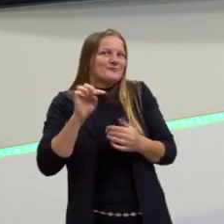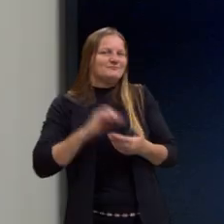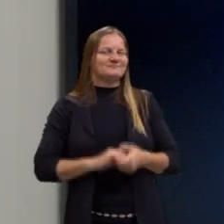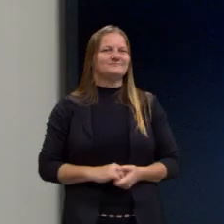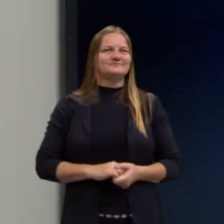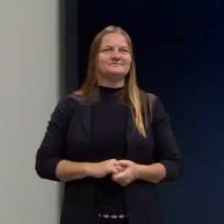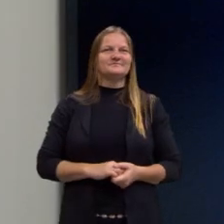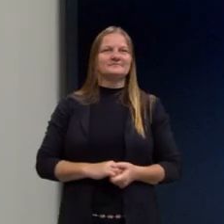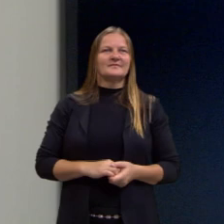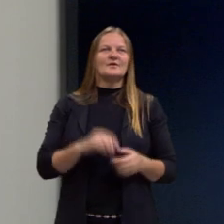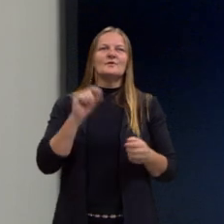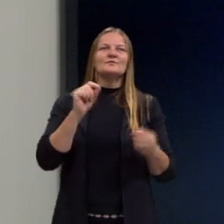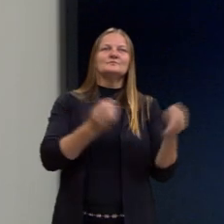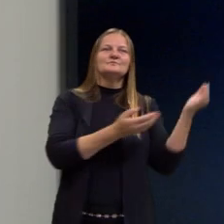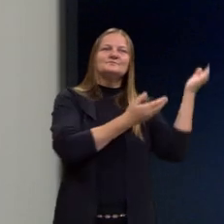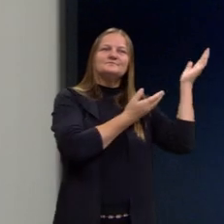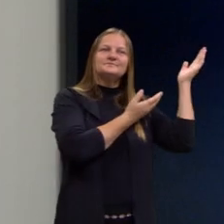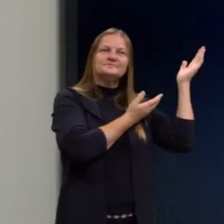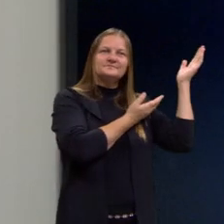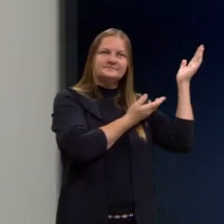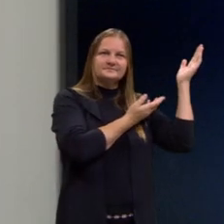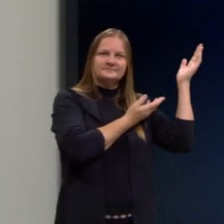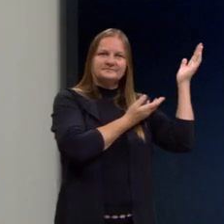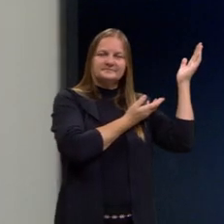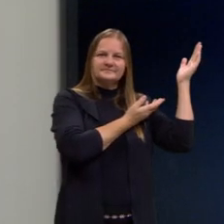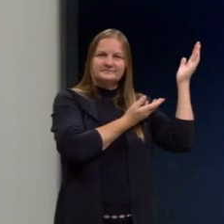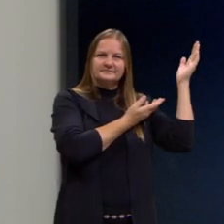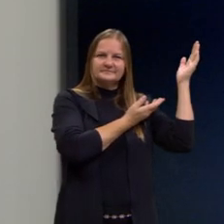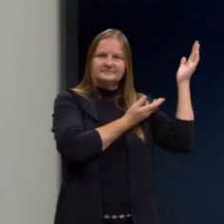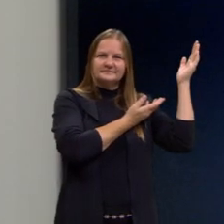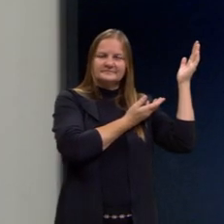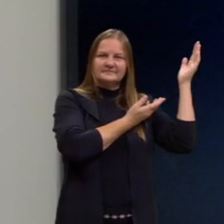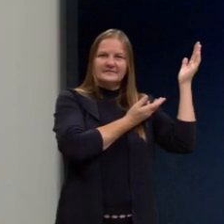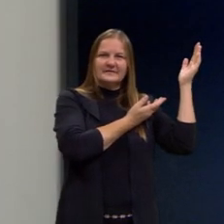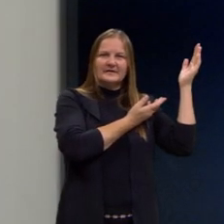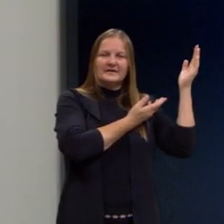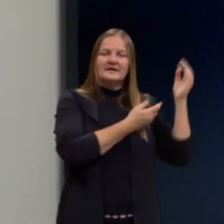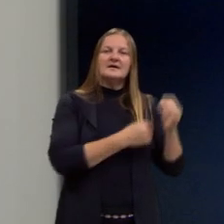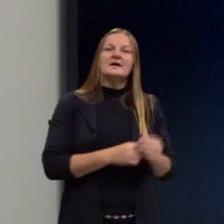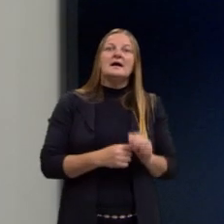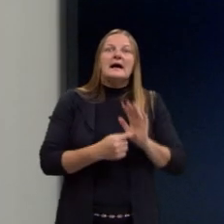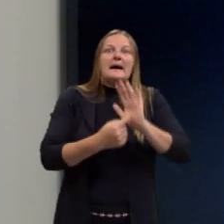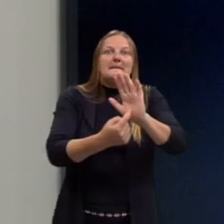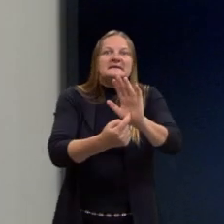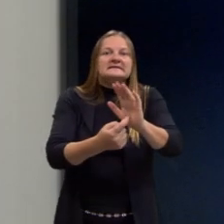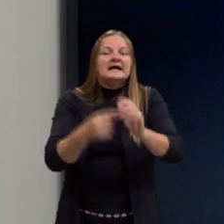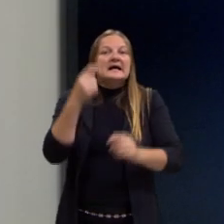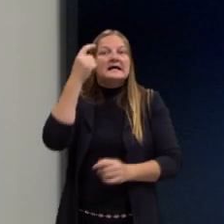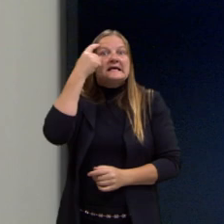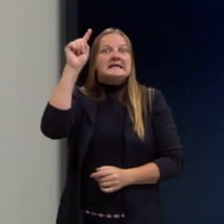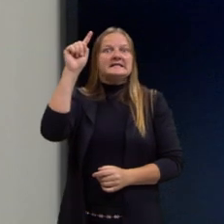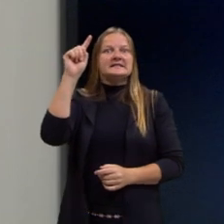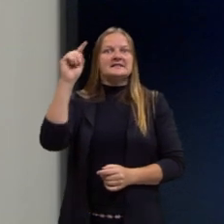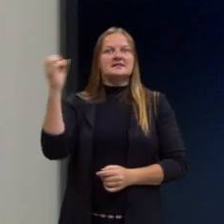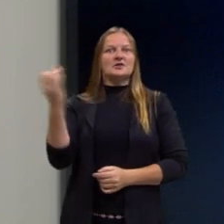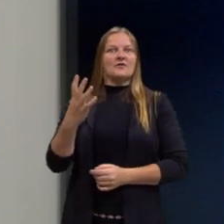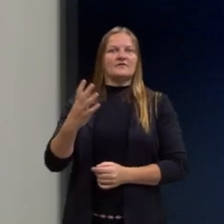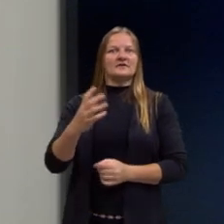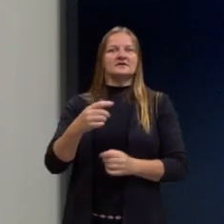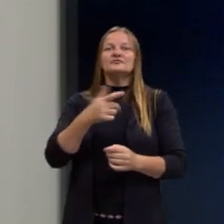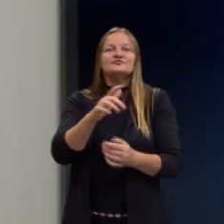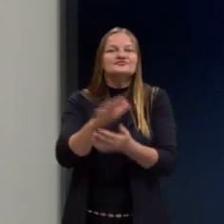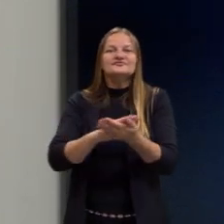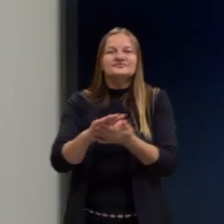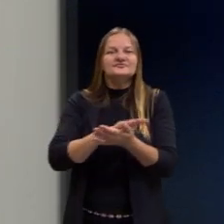o que não pode ter na conclusão apresentar novas ideias que não